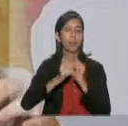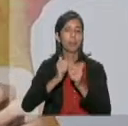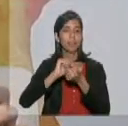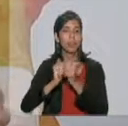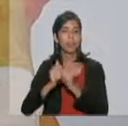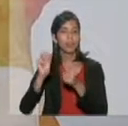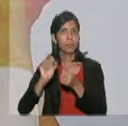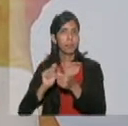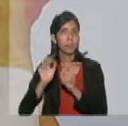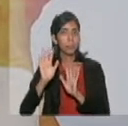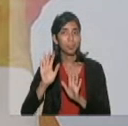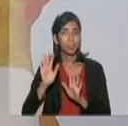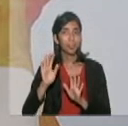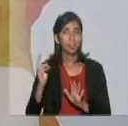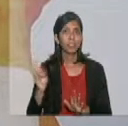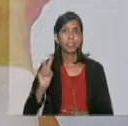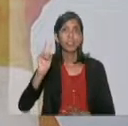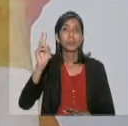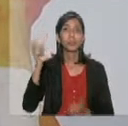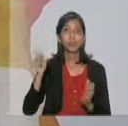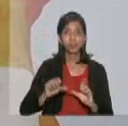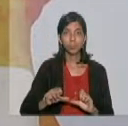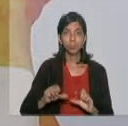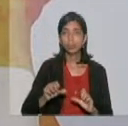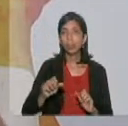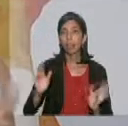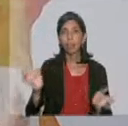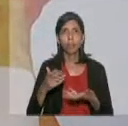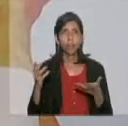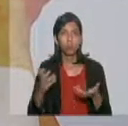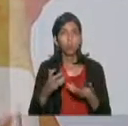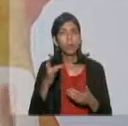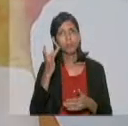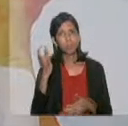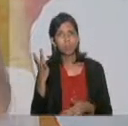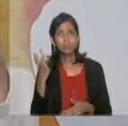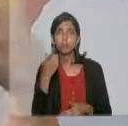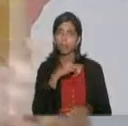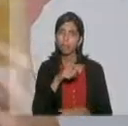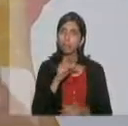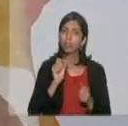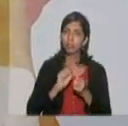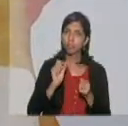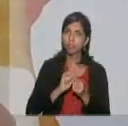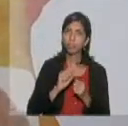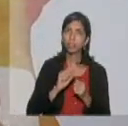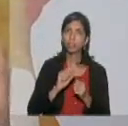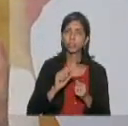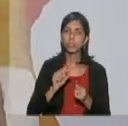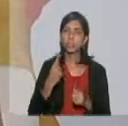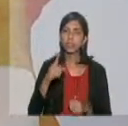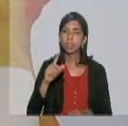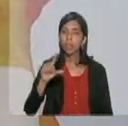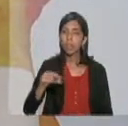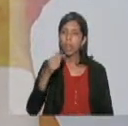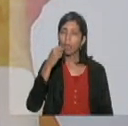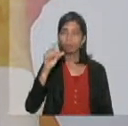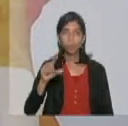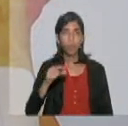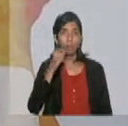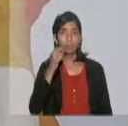come sempre sozinho, alguns alimentos ficam um pouco mais difíceis de oferecer no princípio, e são alimentos importantes, né? Então a gente precisa ter